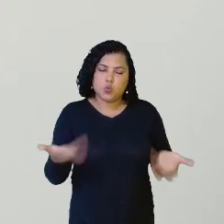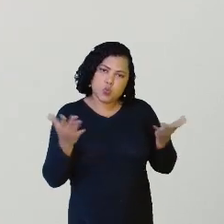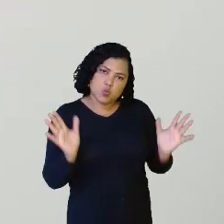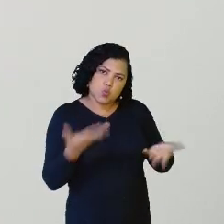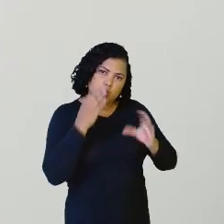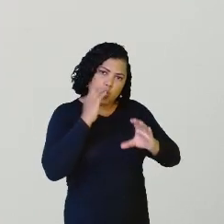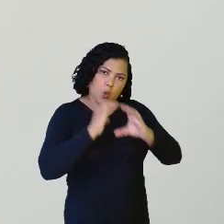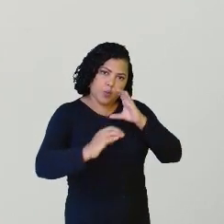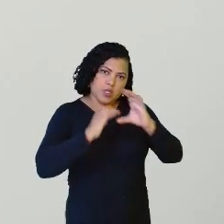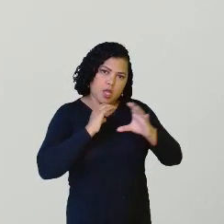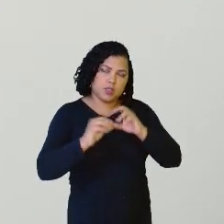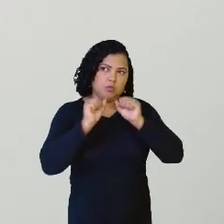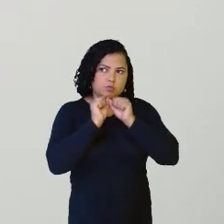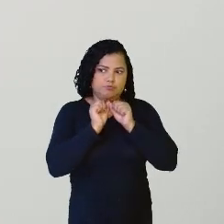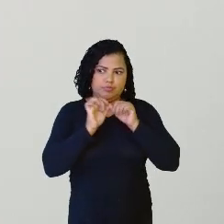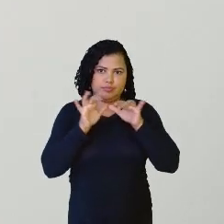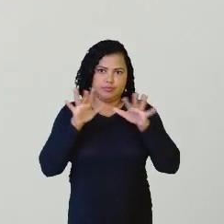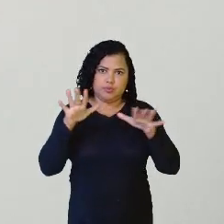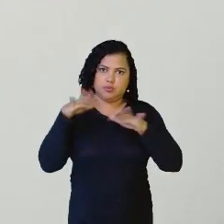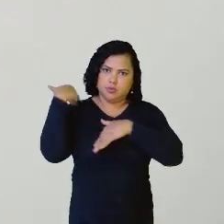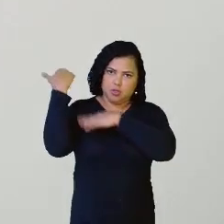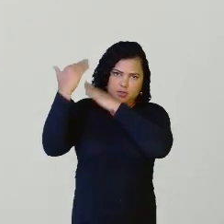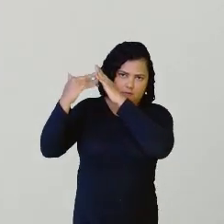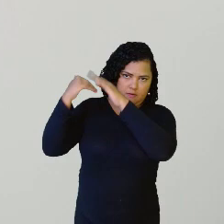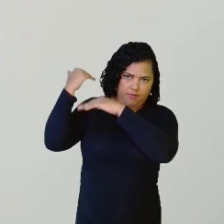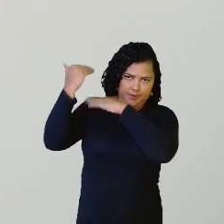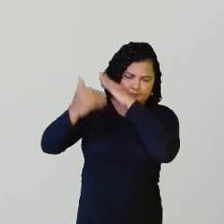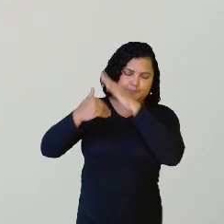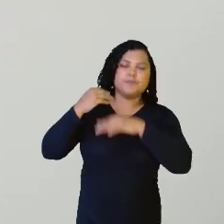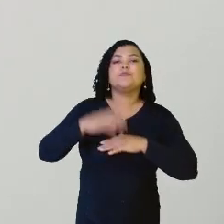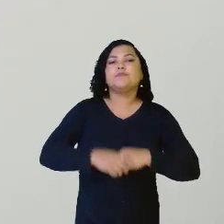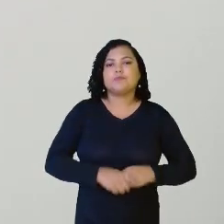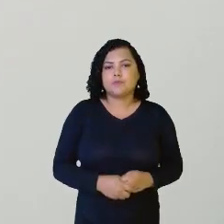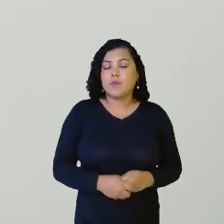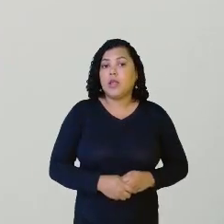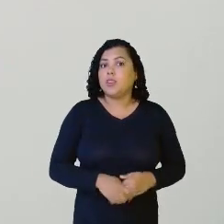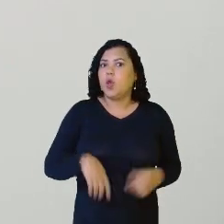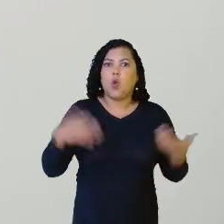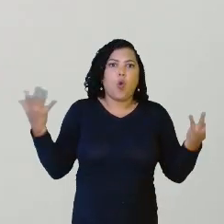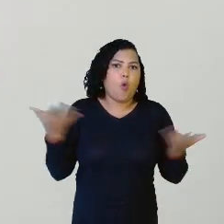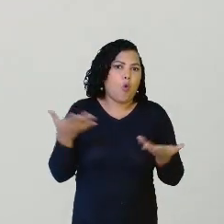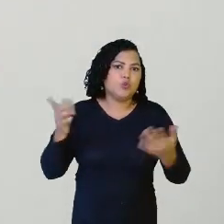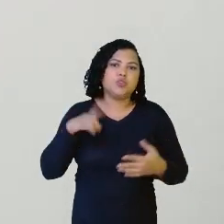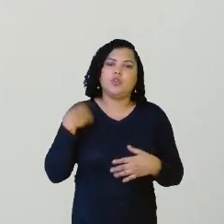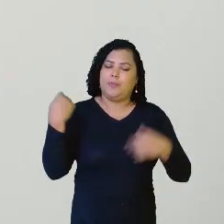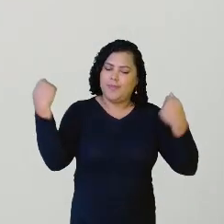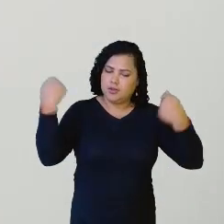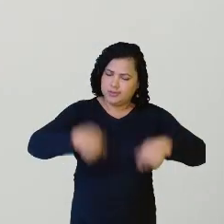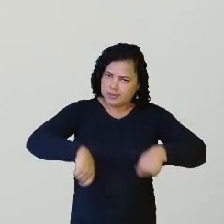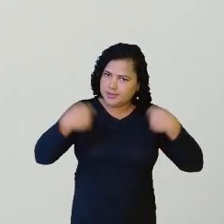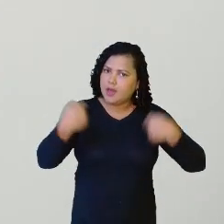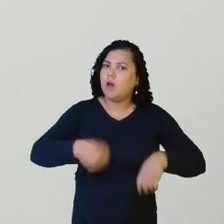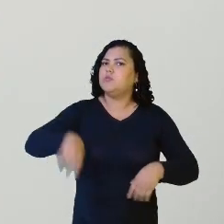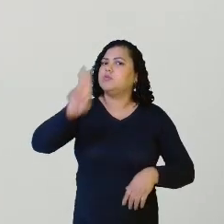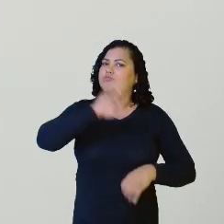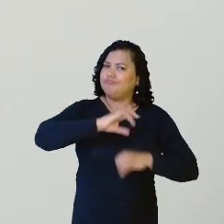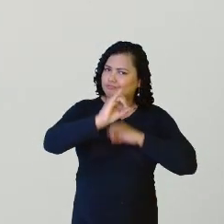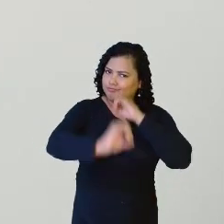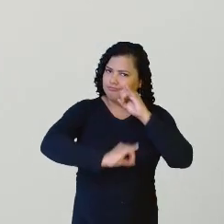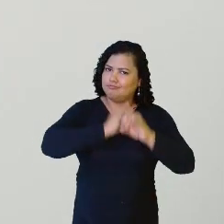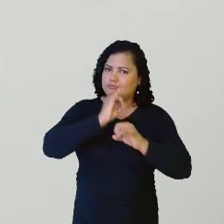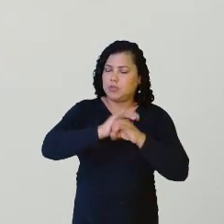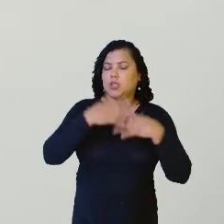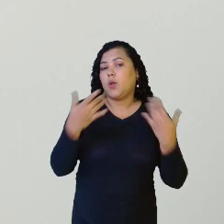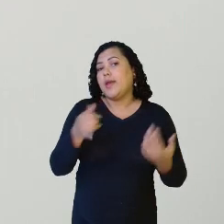comunicação também evoluísse bastante. Ela tornou-se indispensável nas nossas vidas. Pensem bastante. Para